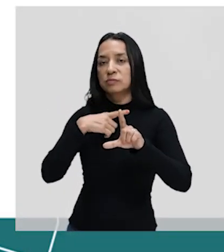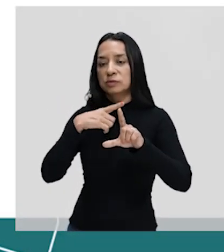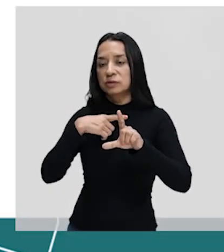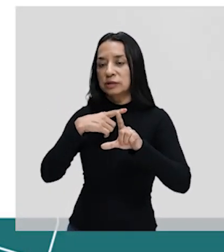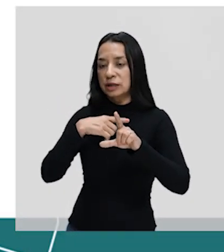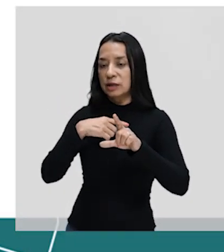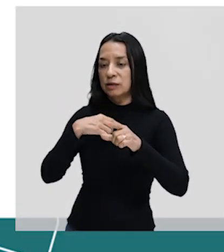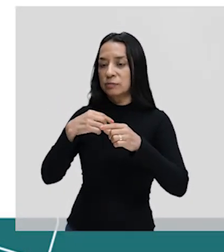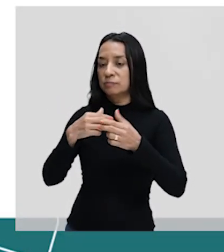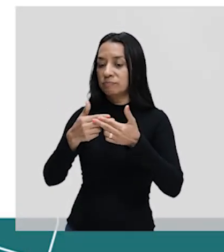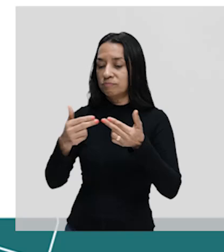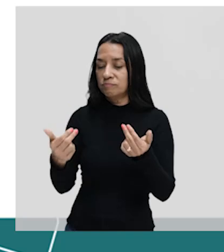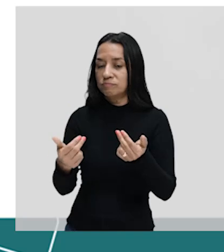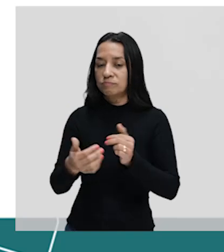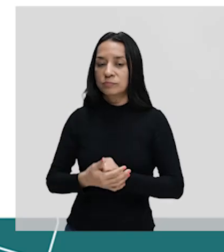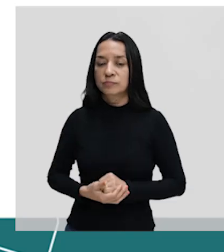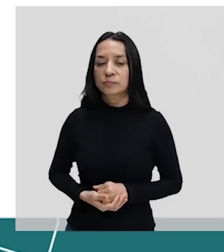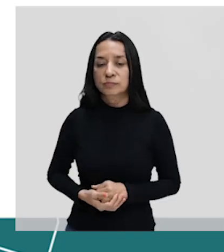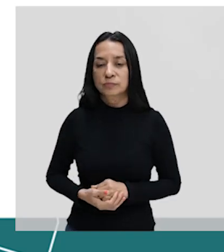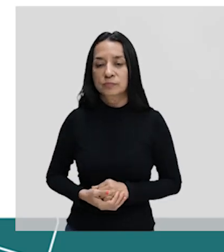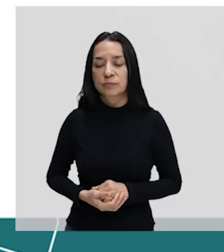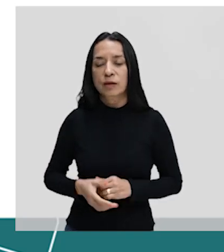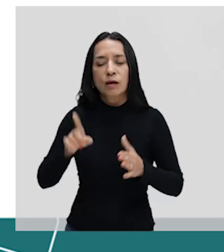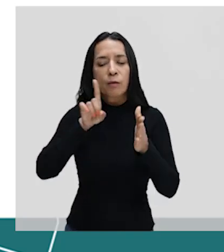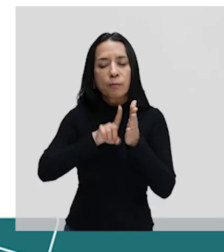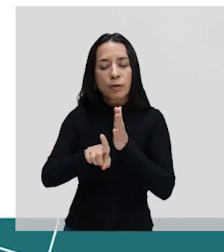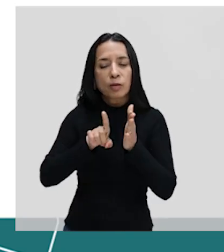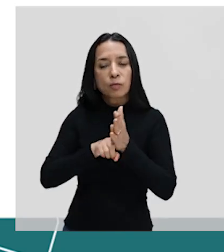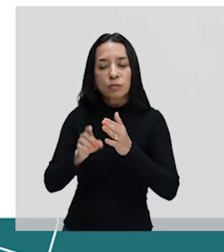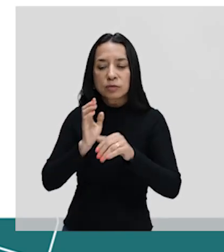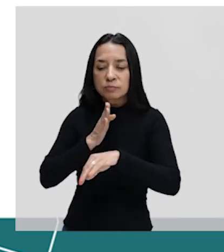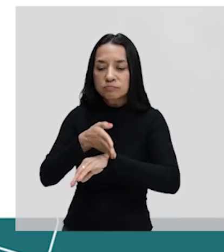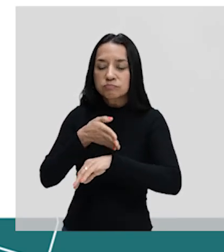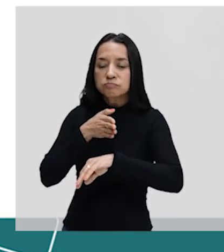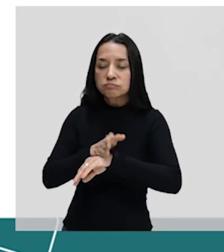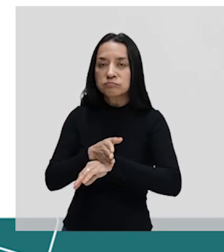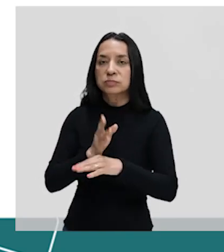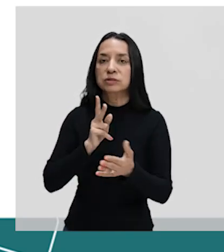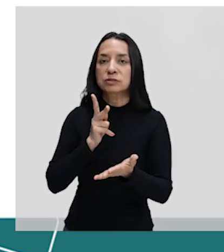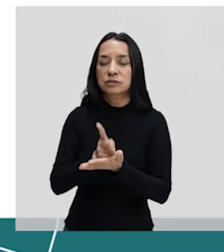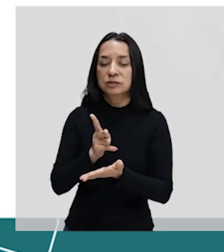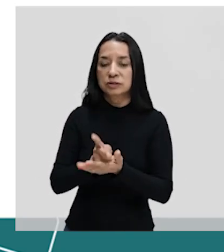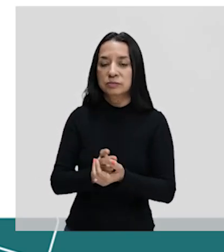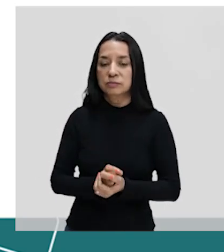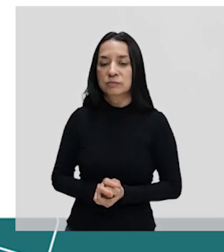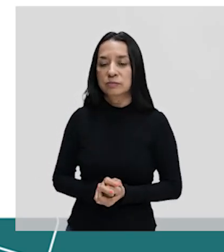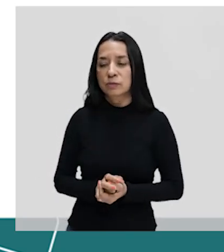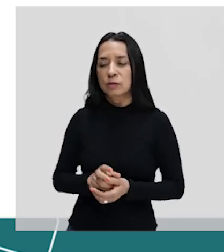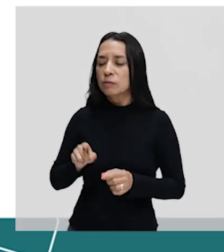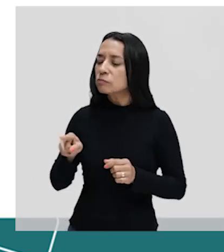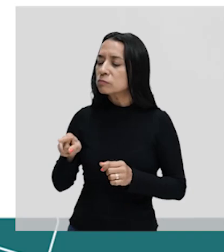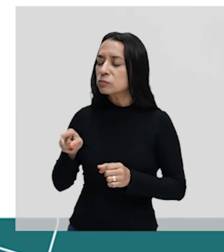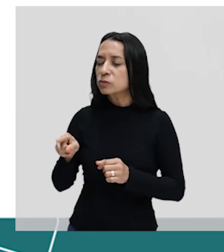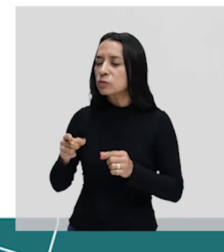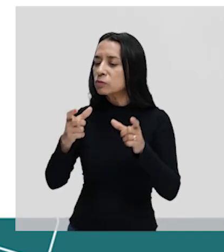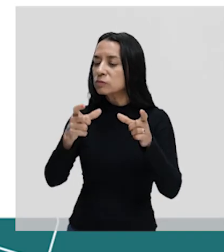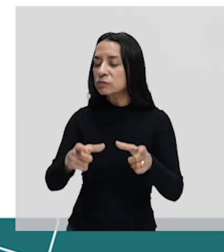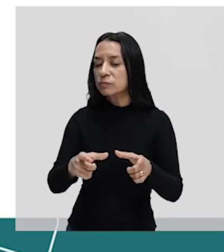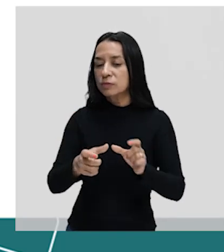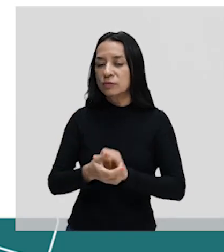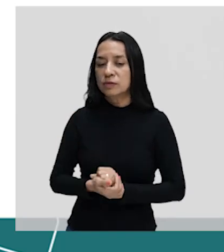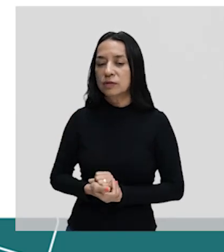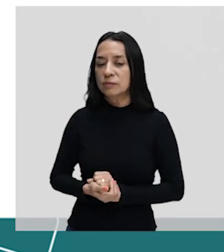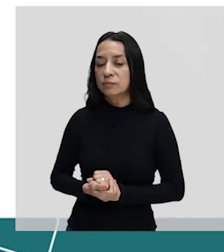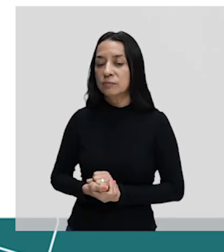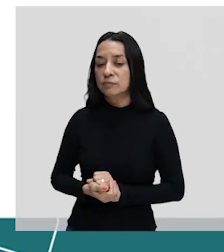agora a perguntar, né? Então, de onde eres? De onde você é, né? De donde